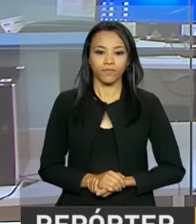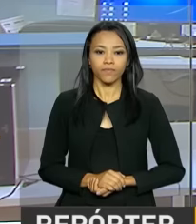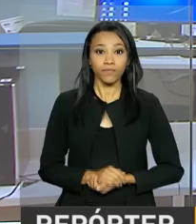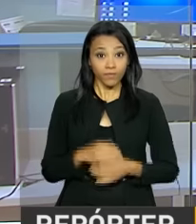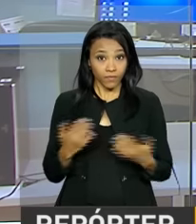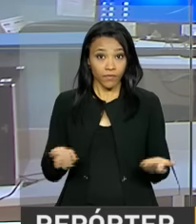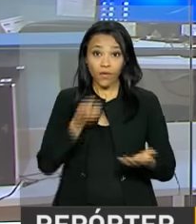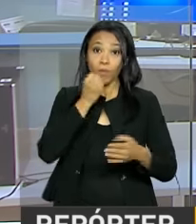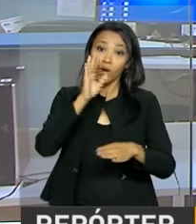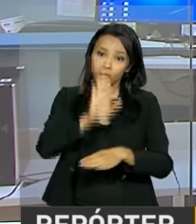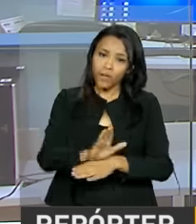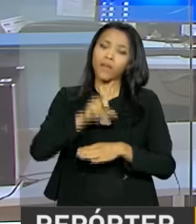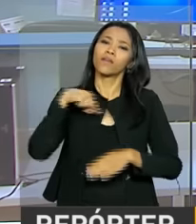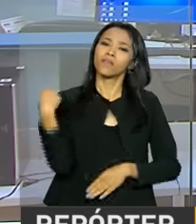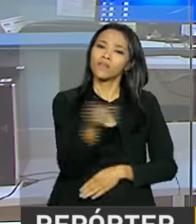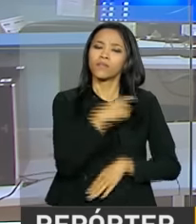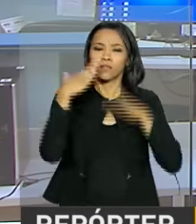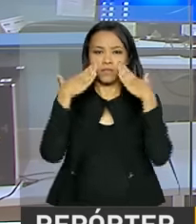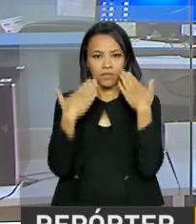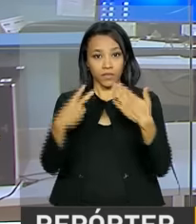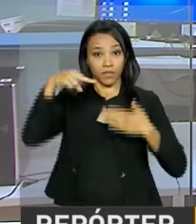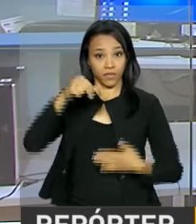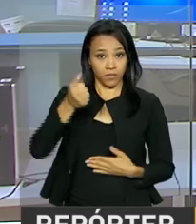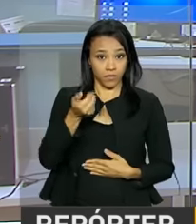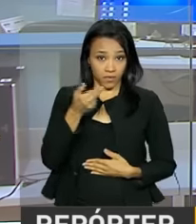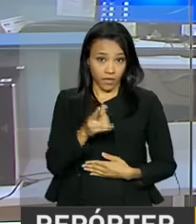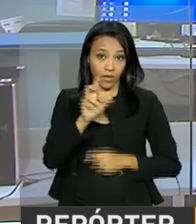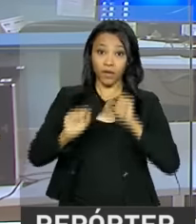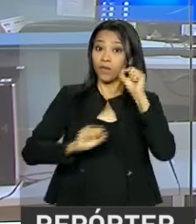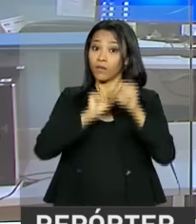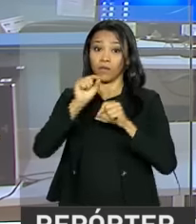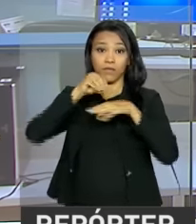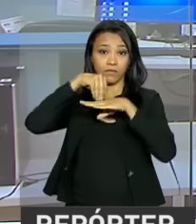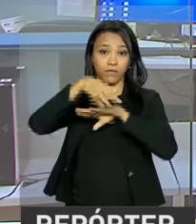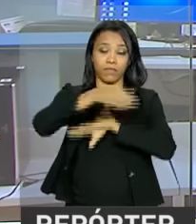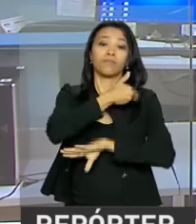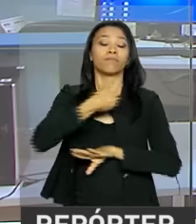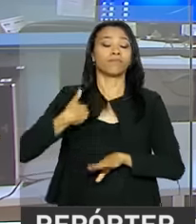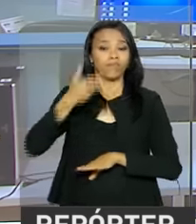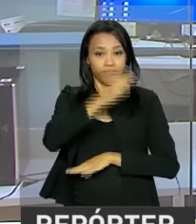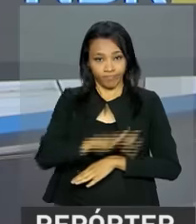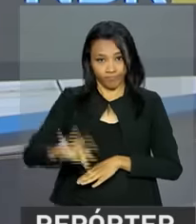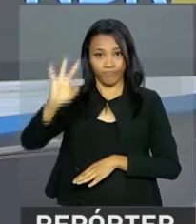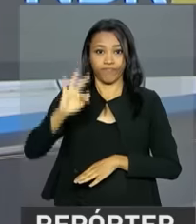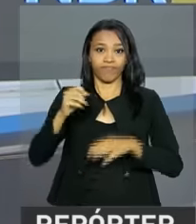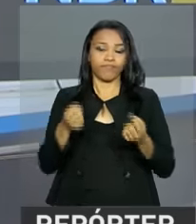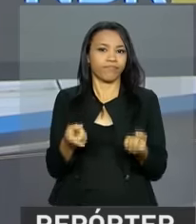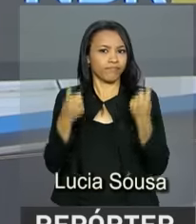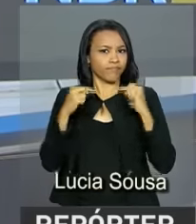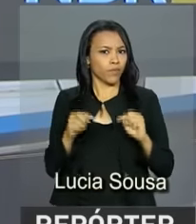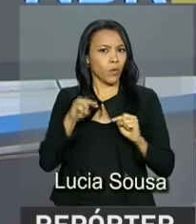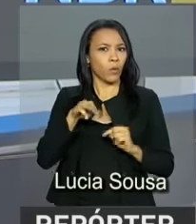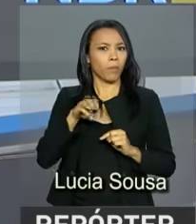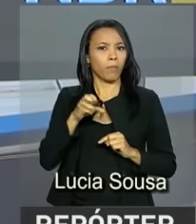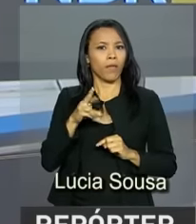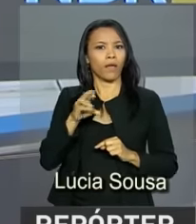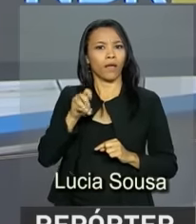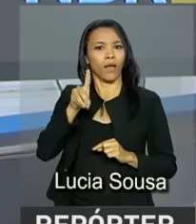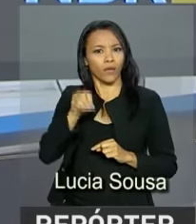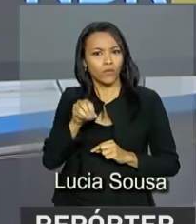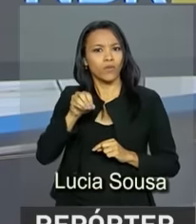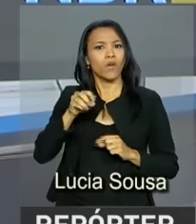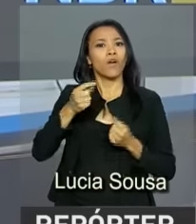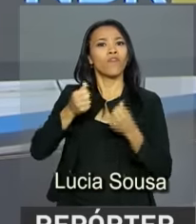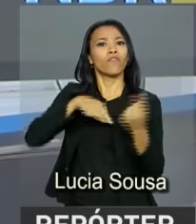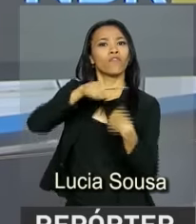Olá boa tarde estamos de volta com mais uma edição do repórter NBR e as notícias do Governo Federal olha o mercado financeiro prevê mais uma